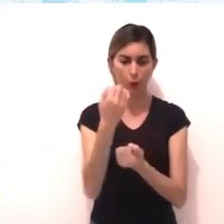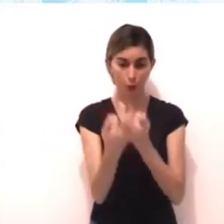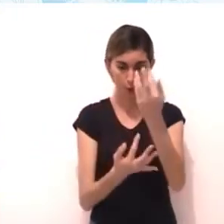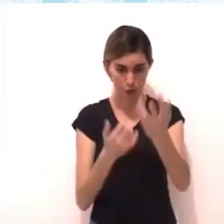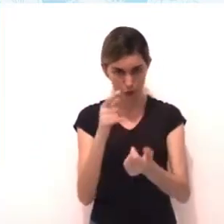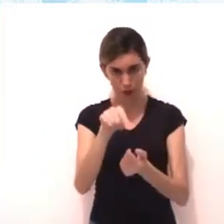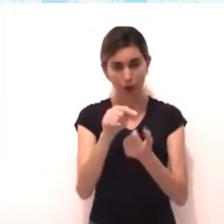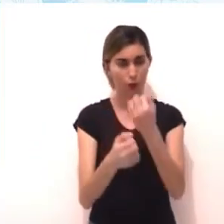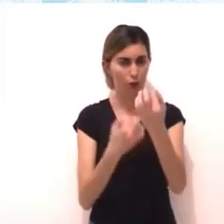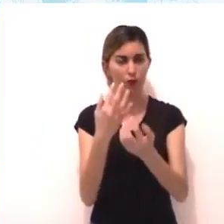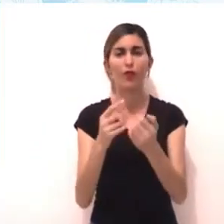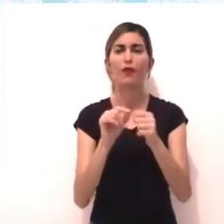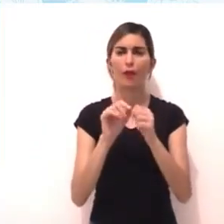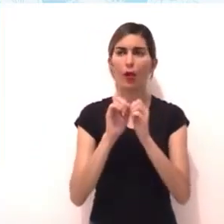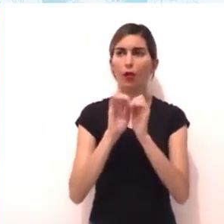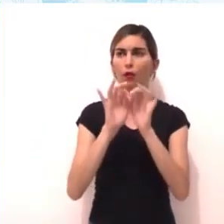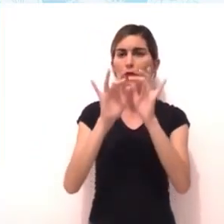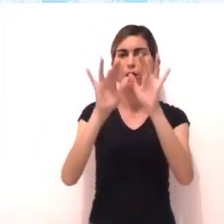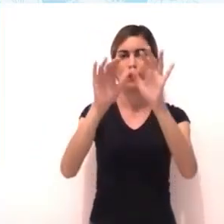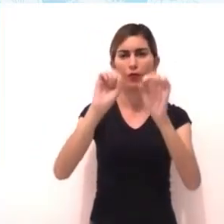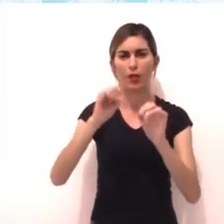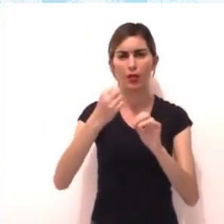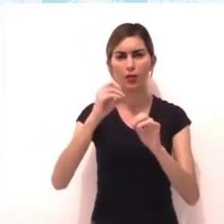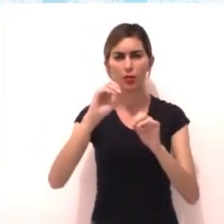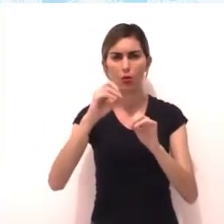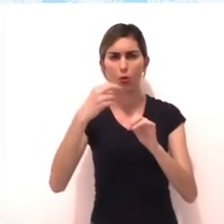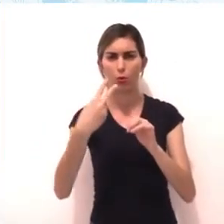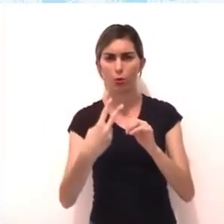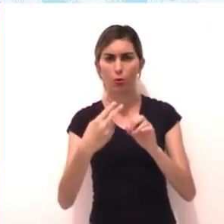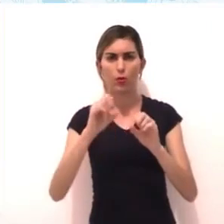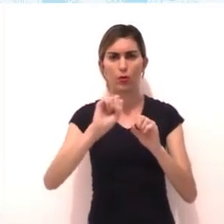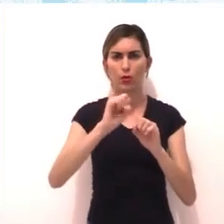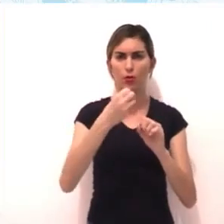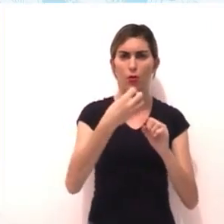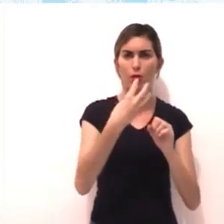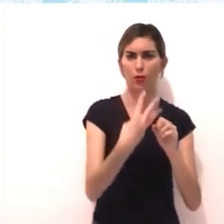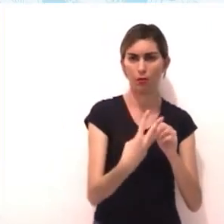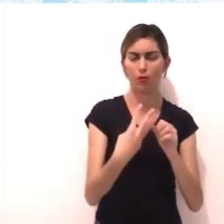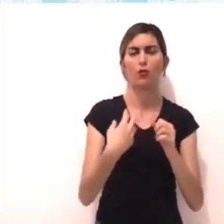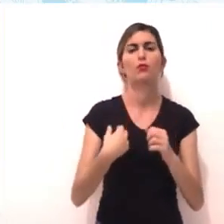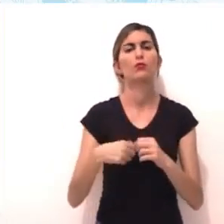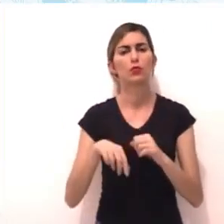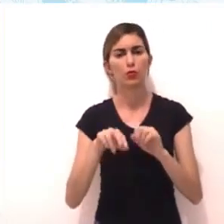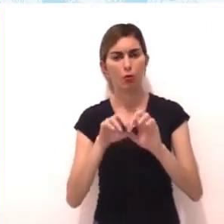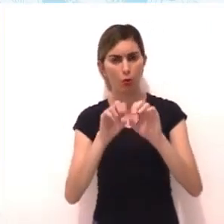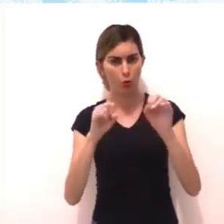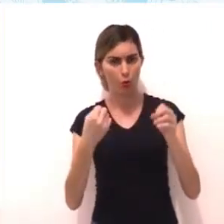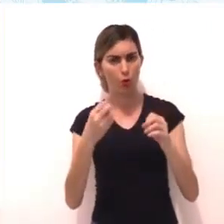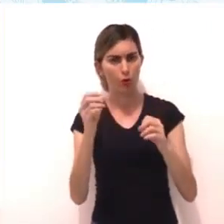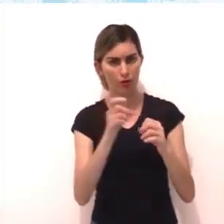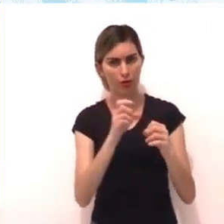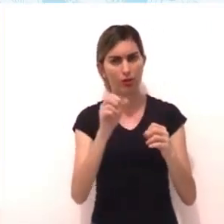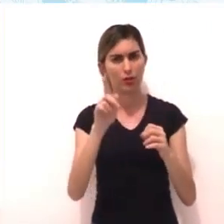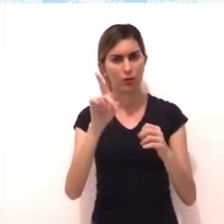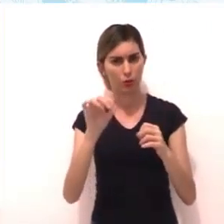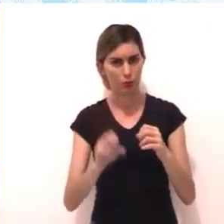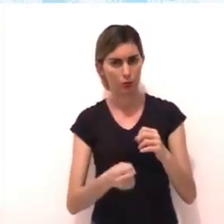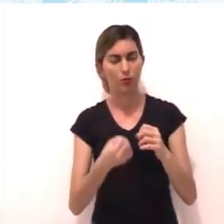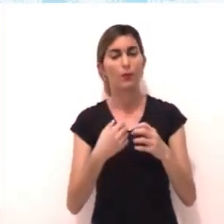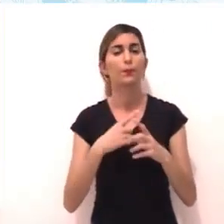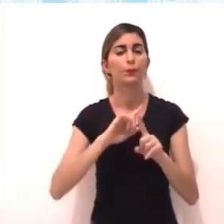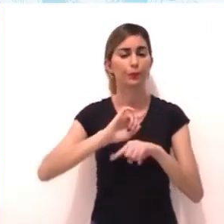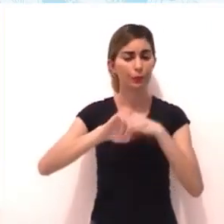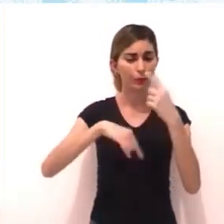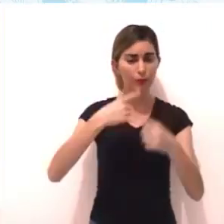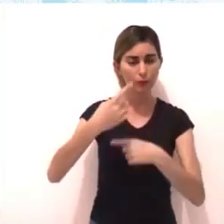desses combustíveis é liberado esse tipo de gás poluente, são os óxidos de enxofre. Além